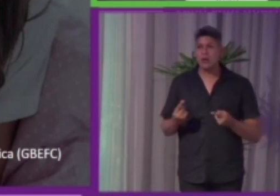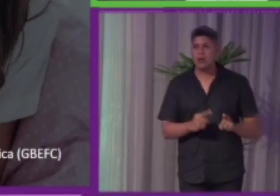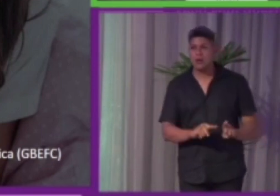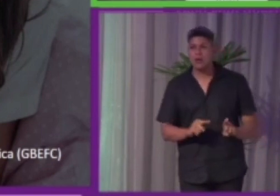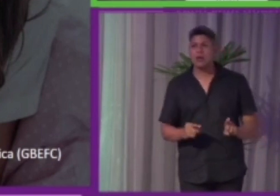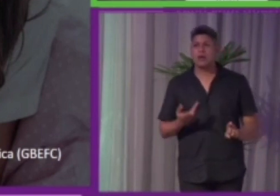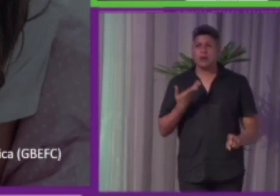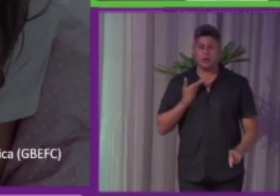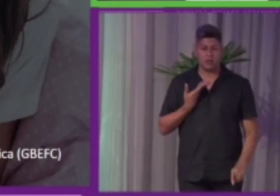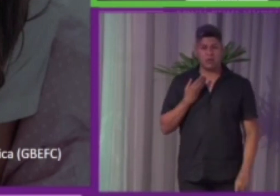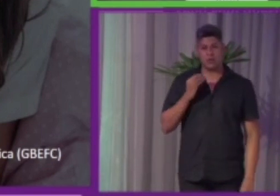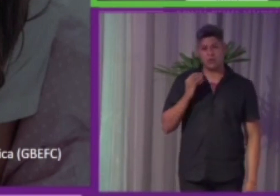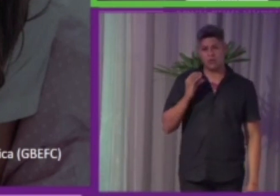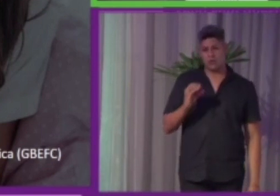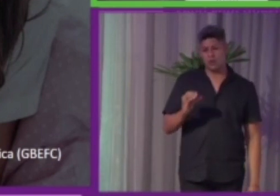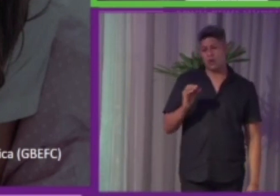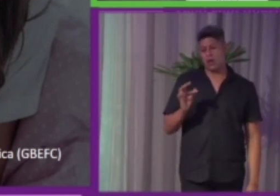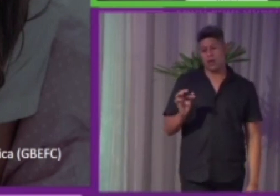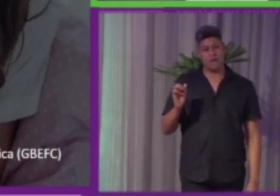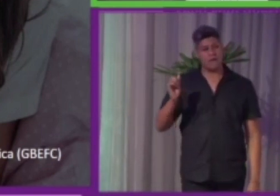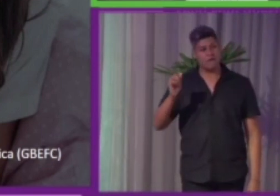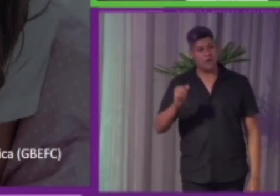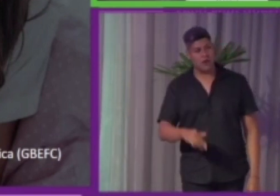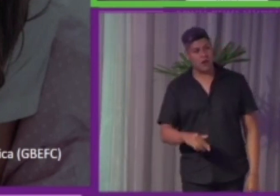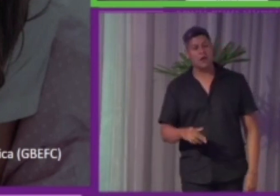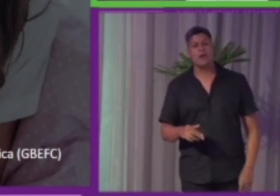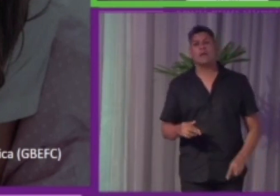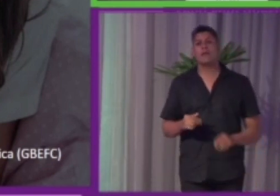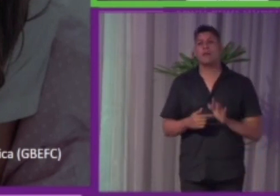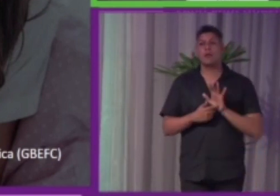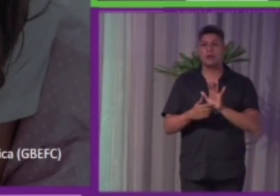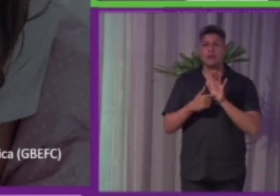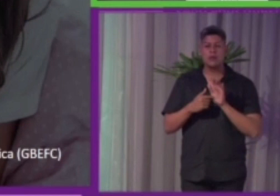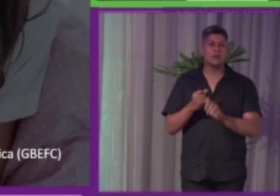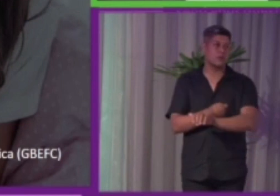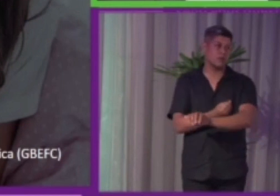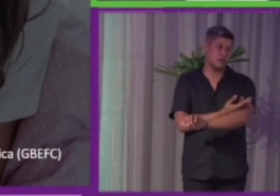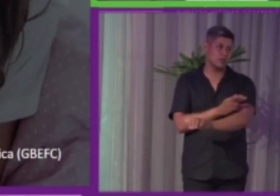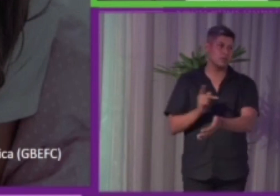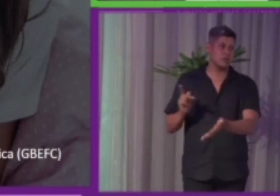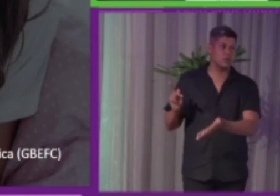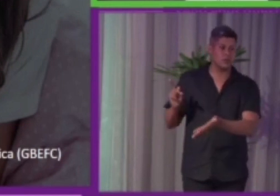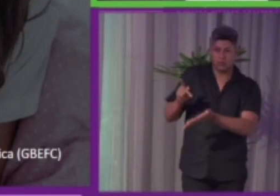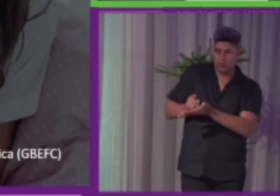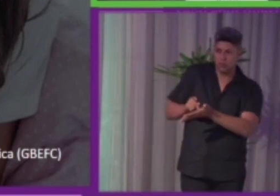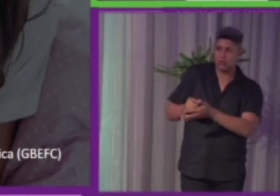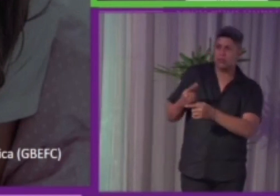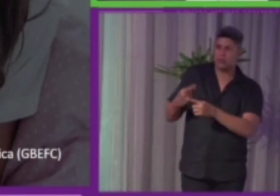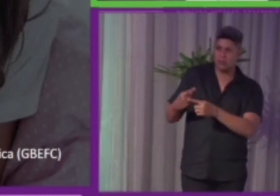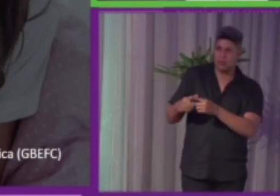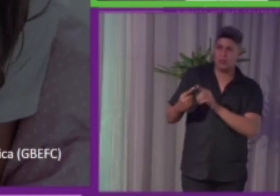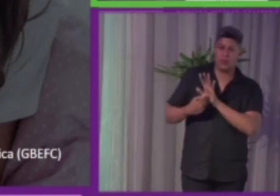do CFM, que disse que a apresentação foi muito emotiva. Eu falei, porque realmente o remédio é disruptivo.